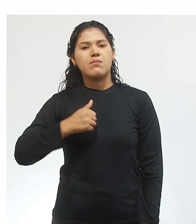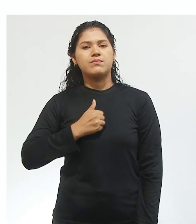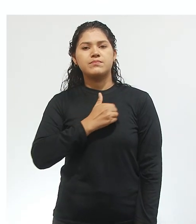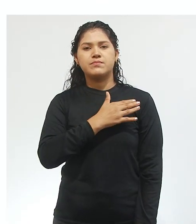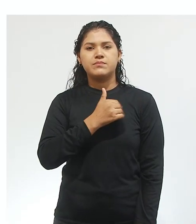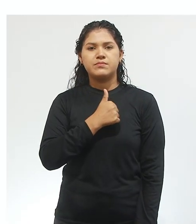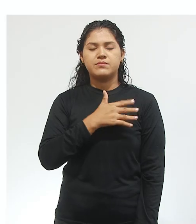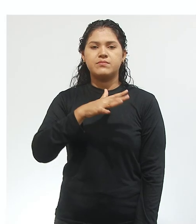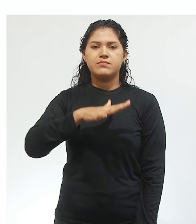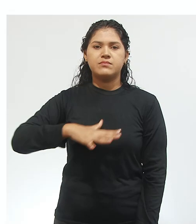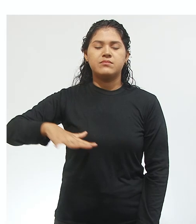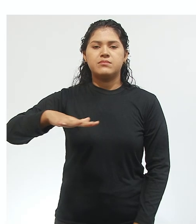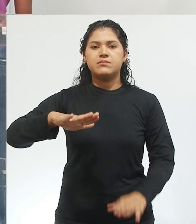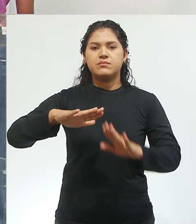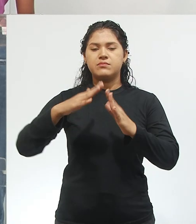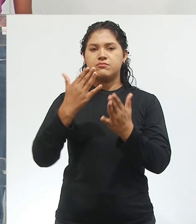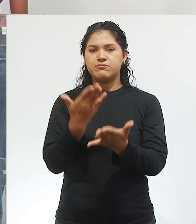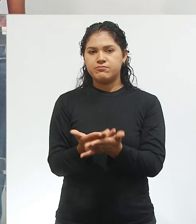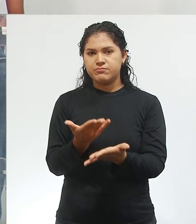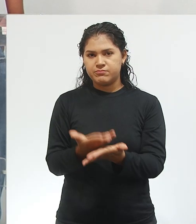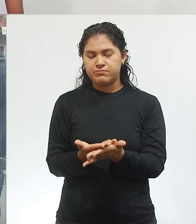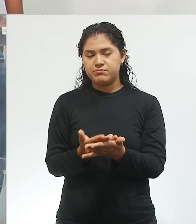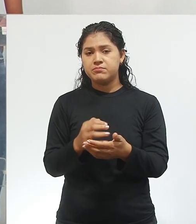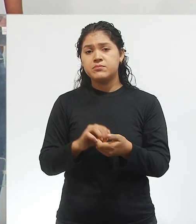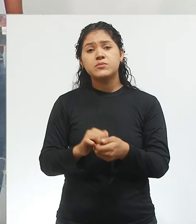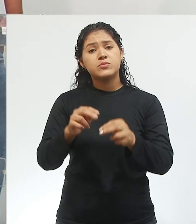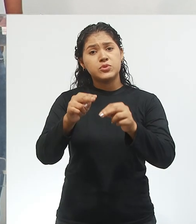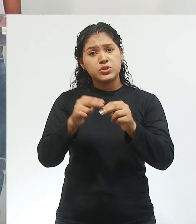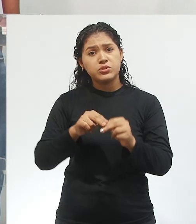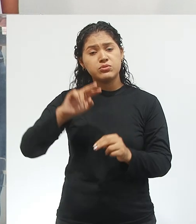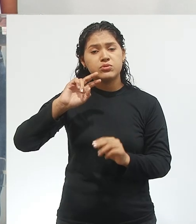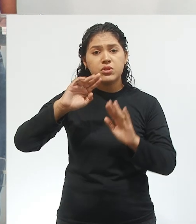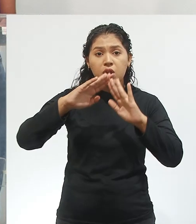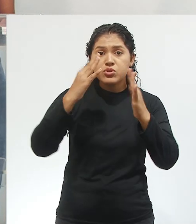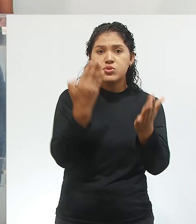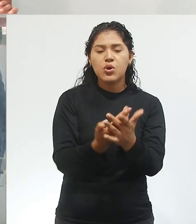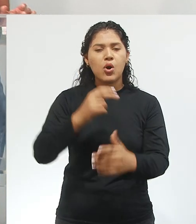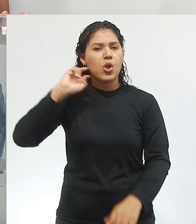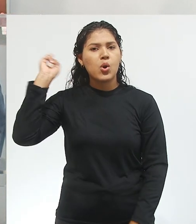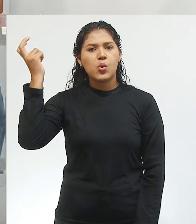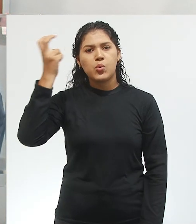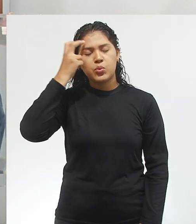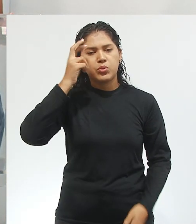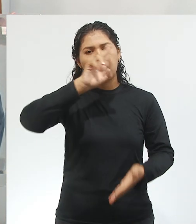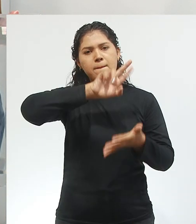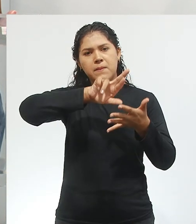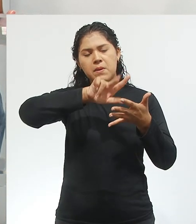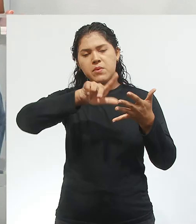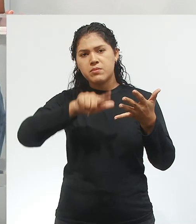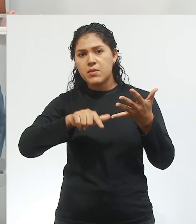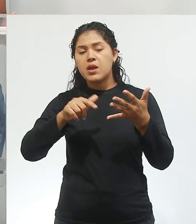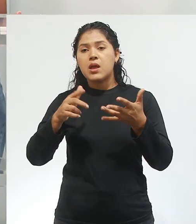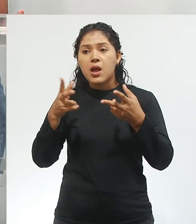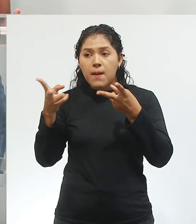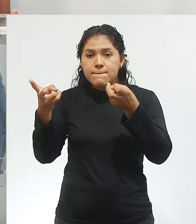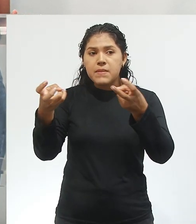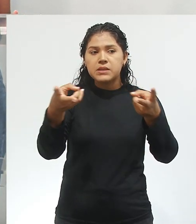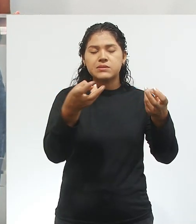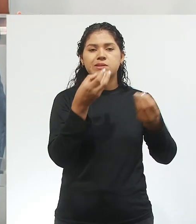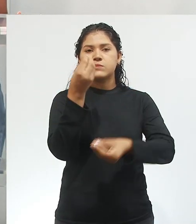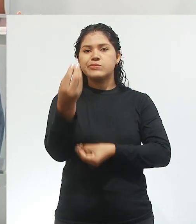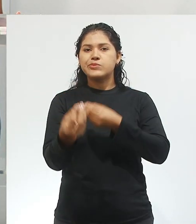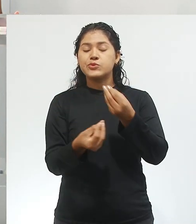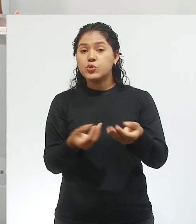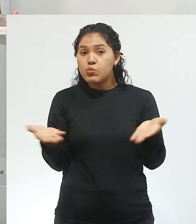preconceitos. Então, a escola multicultural, que está atenta aos desafios da